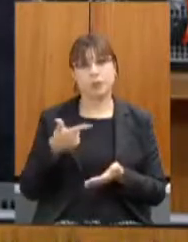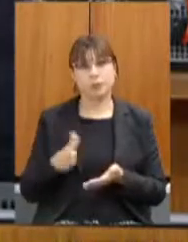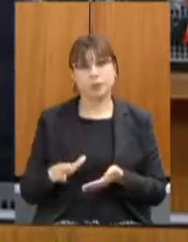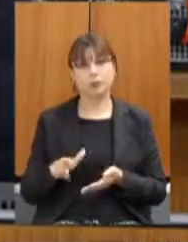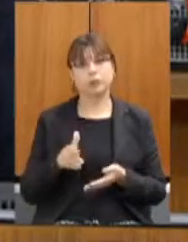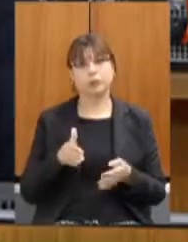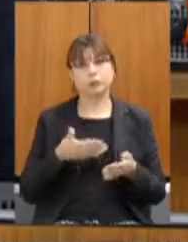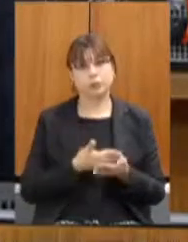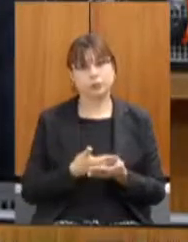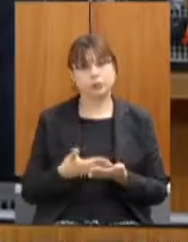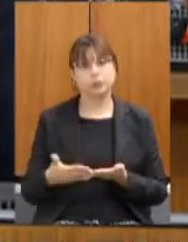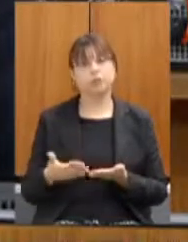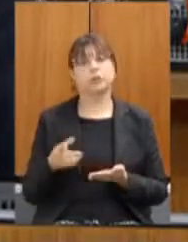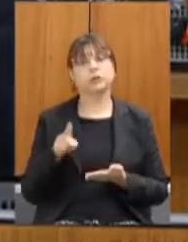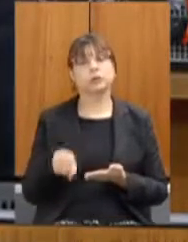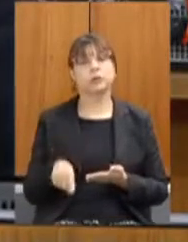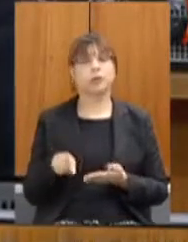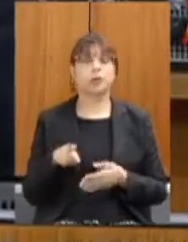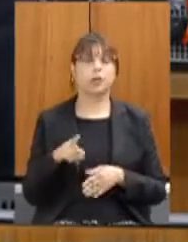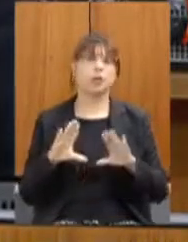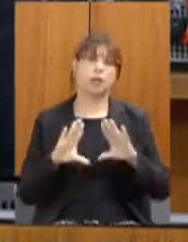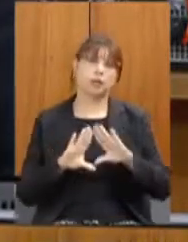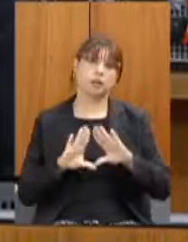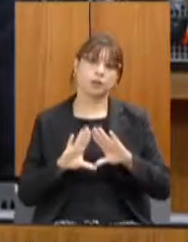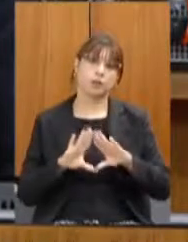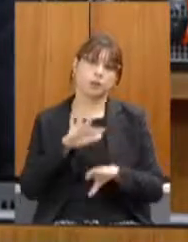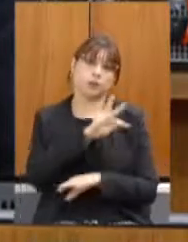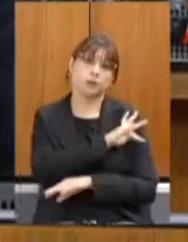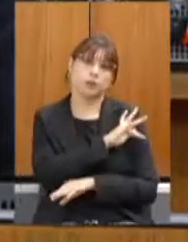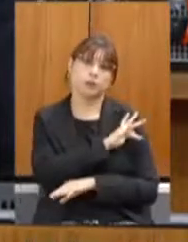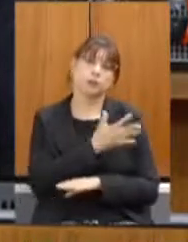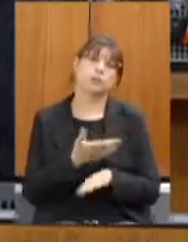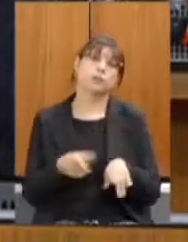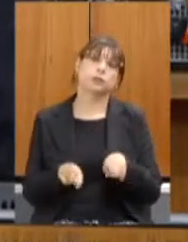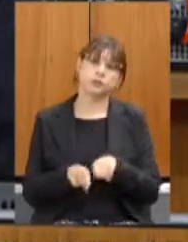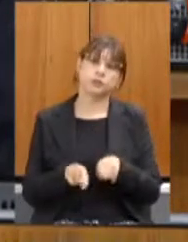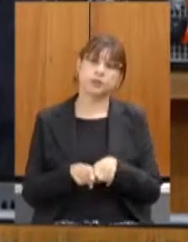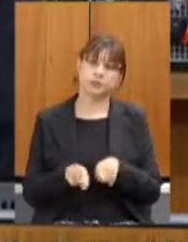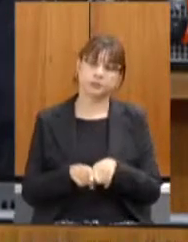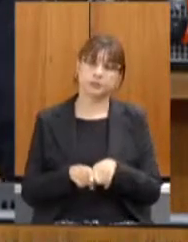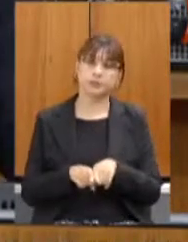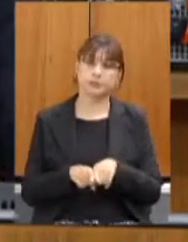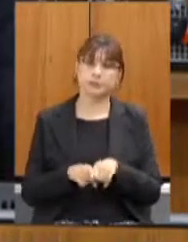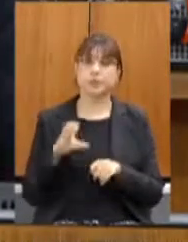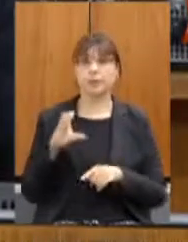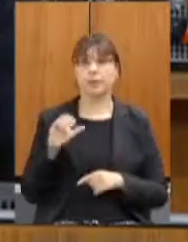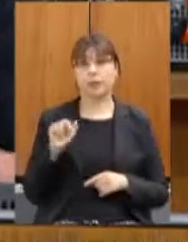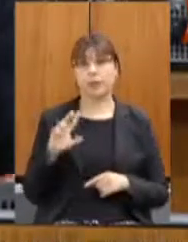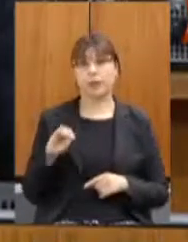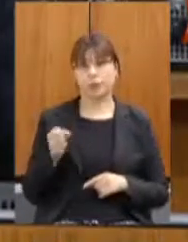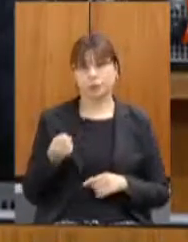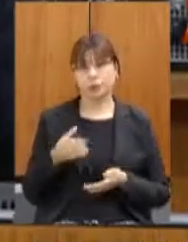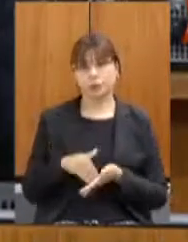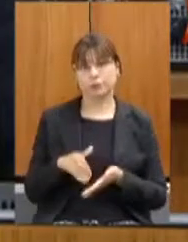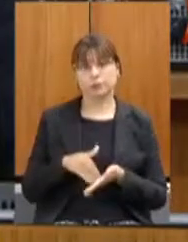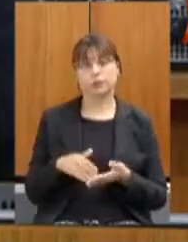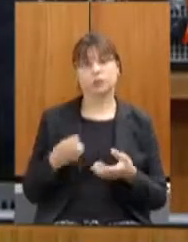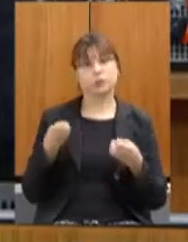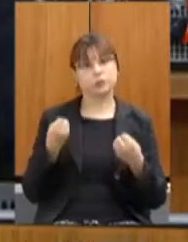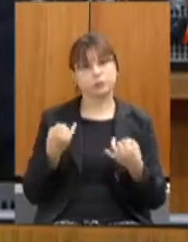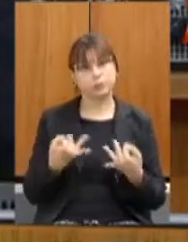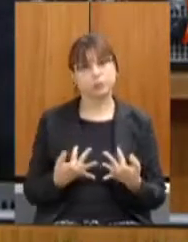Assembleia fiscaliza complementar também Doutor Carlos pela brilhante explanação e com a clareza o que